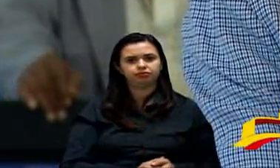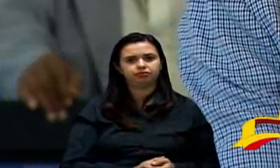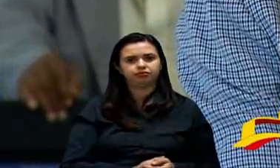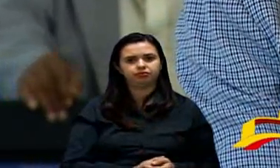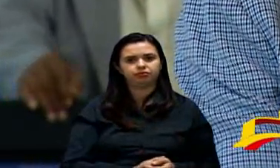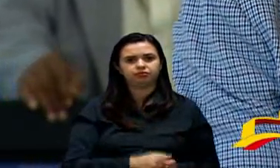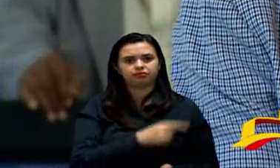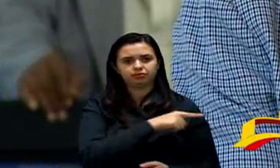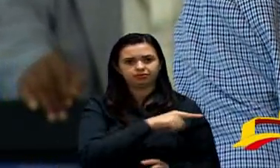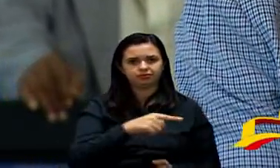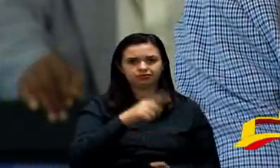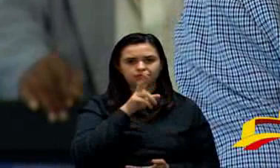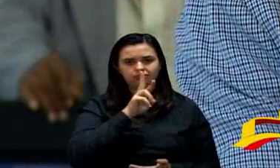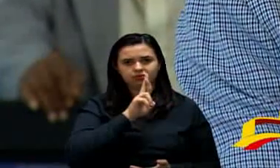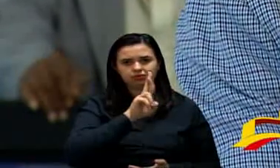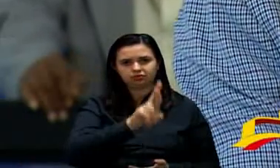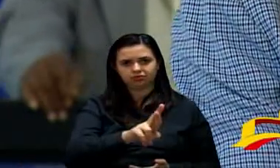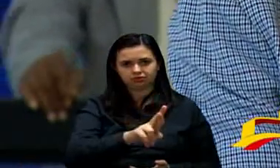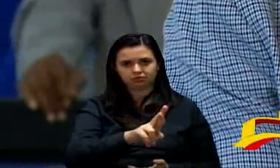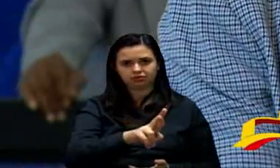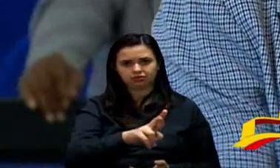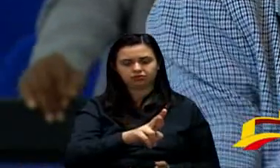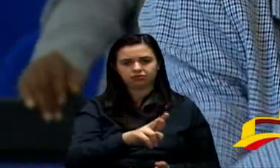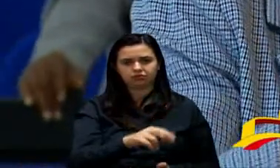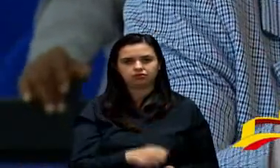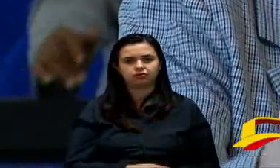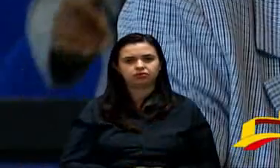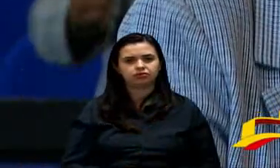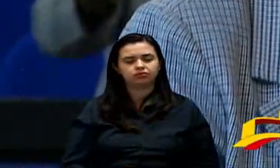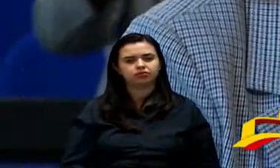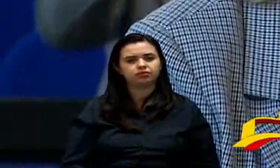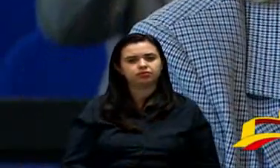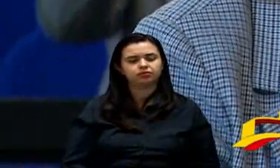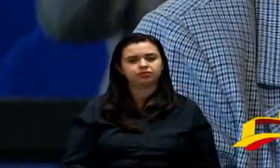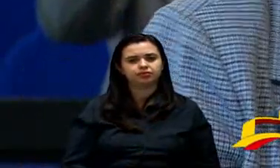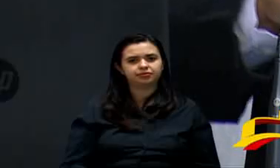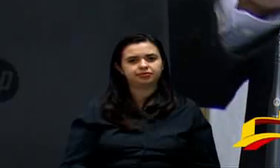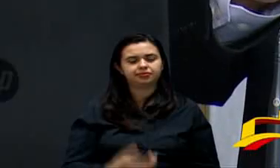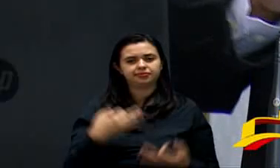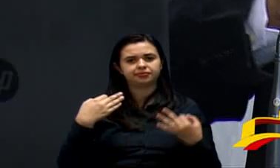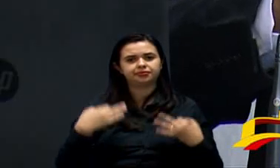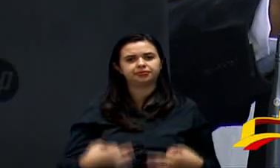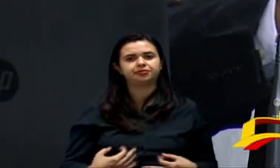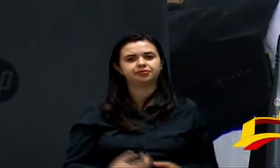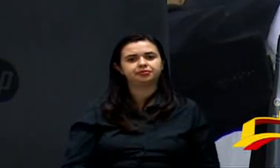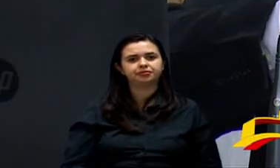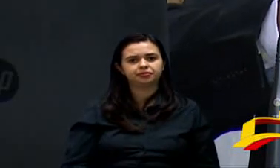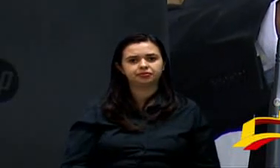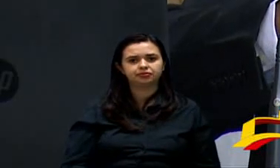essas respostas aos questionamentos que foram colocados aqui. Correto.